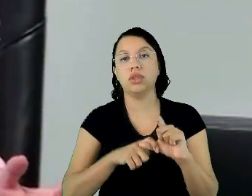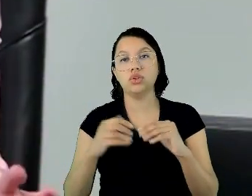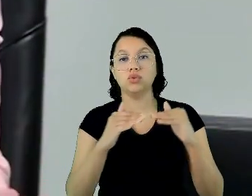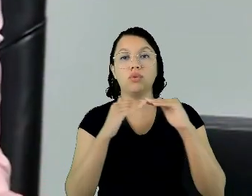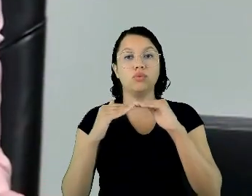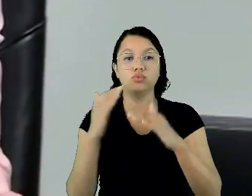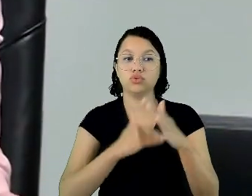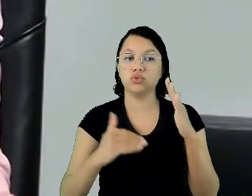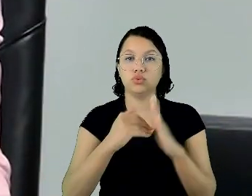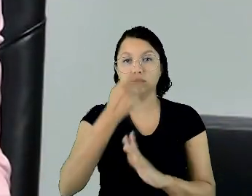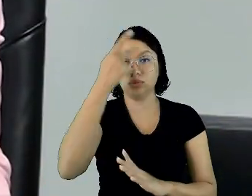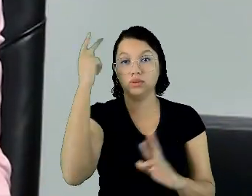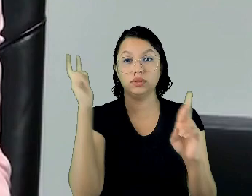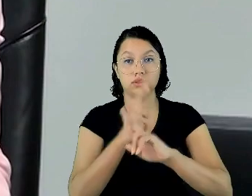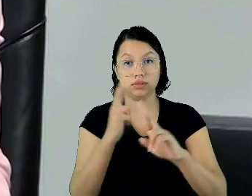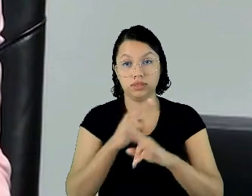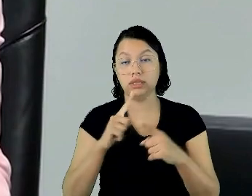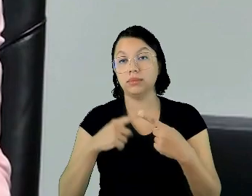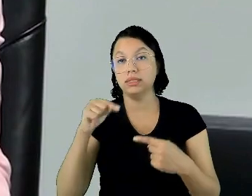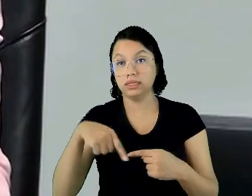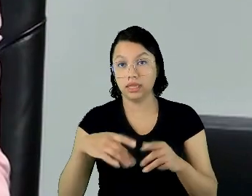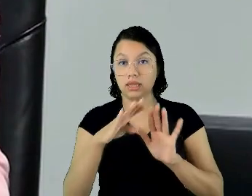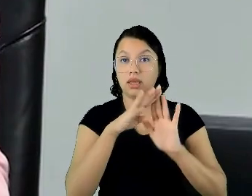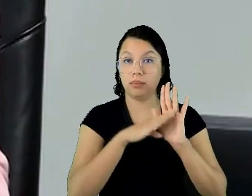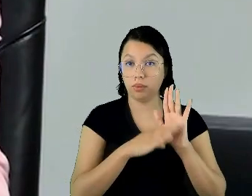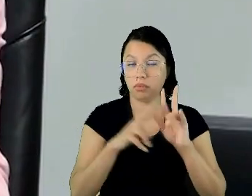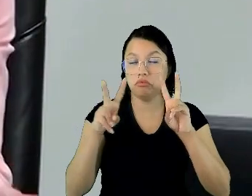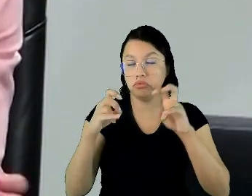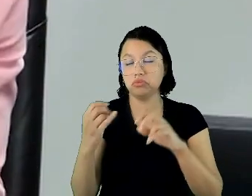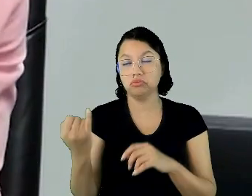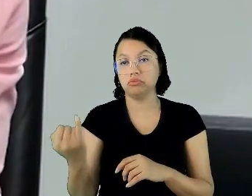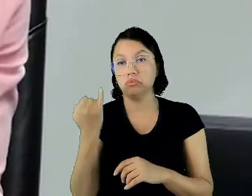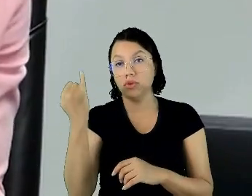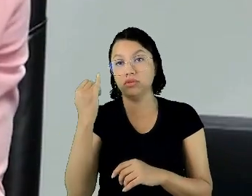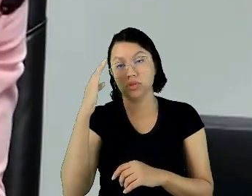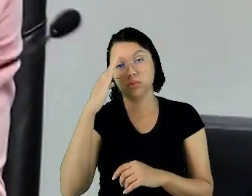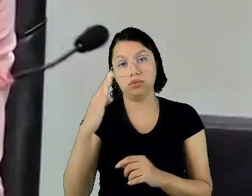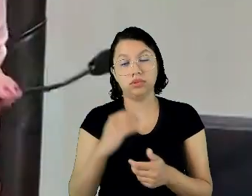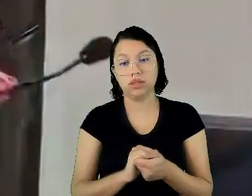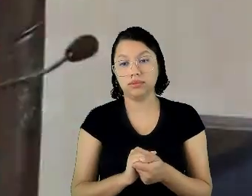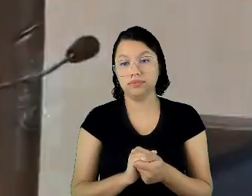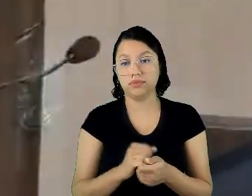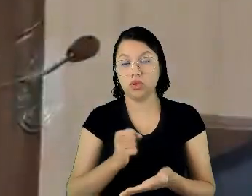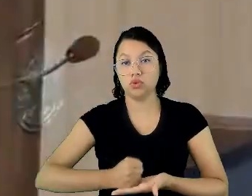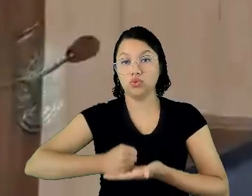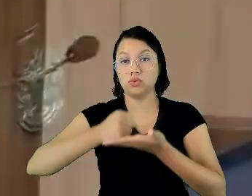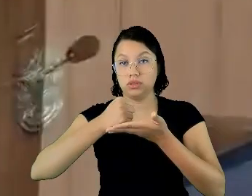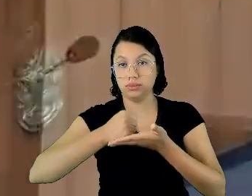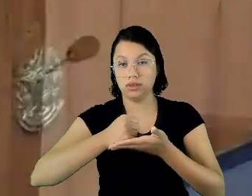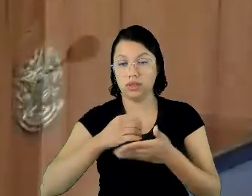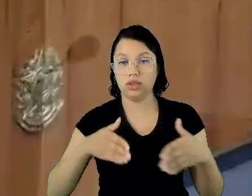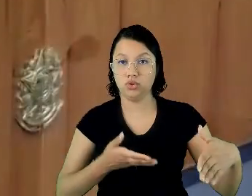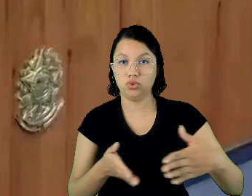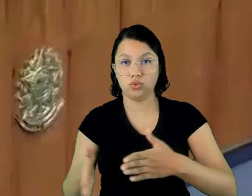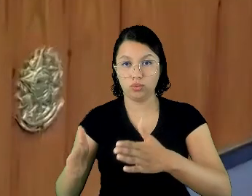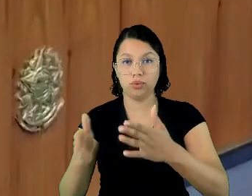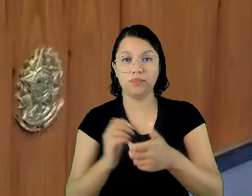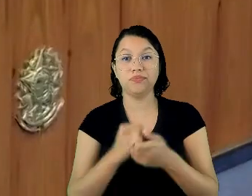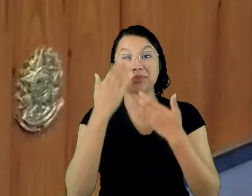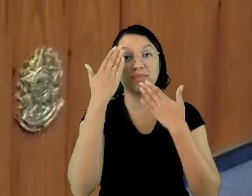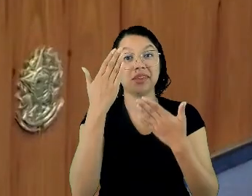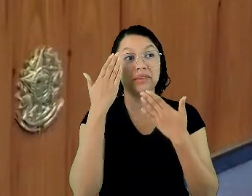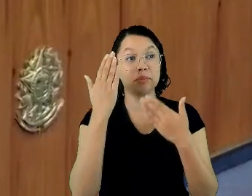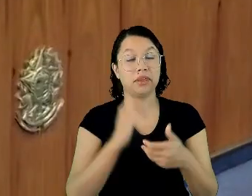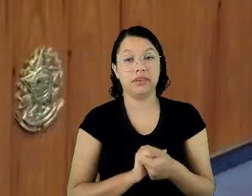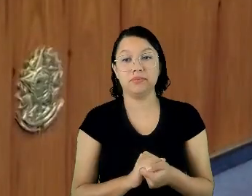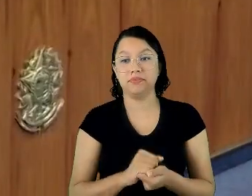pauta prioritária essa sustentabilidade ao longo do corredor. Obrigada. Obrigado, senador Nelson Trade, doutora